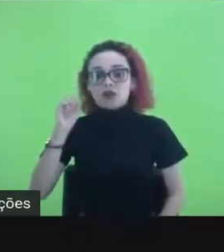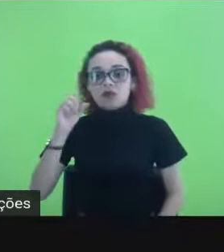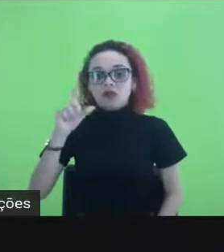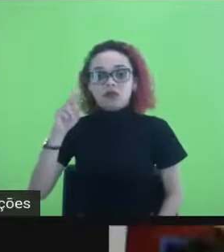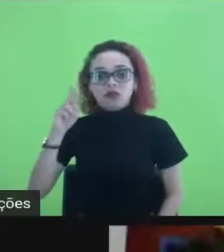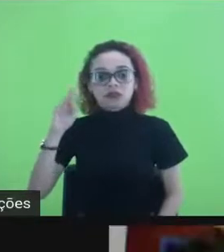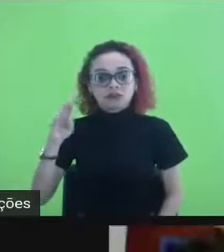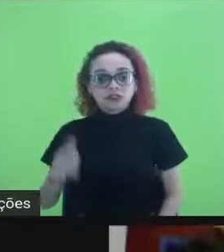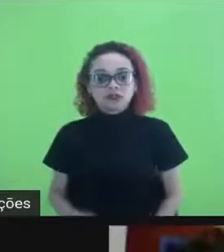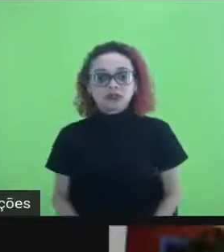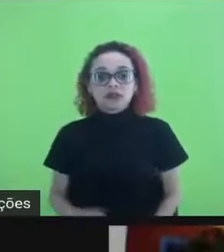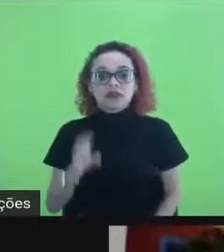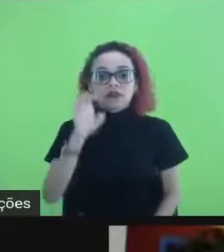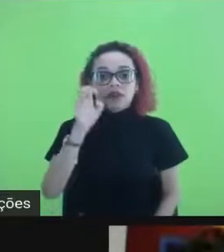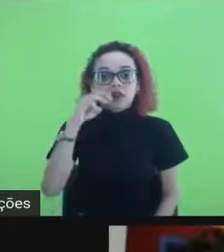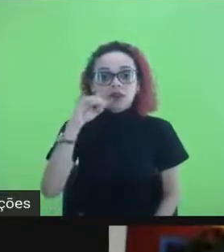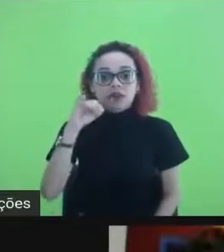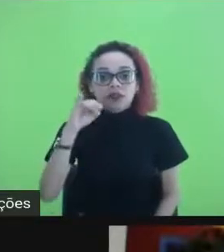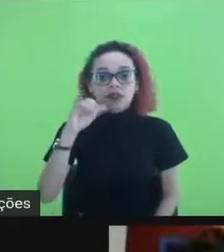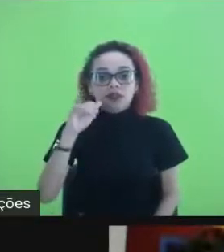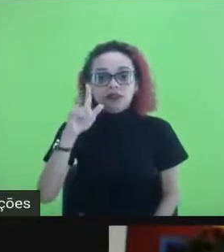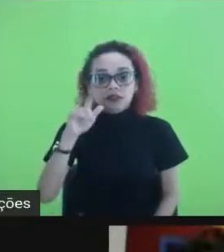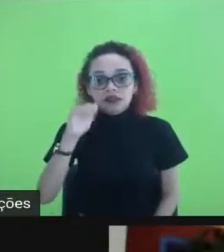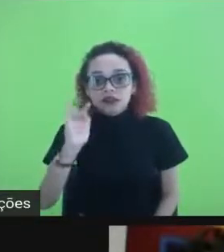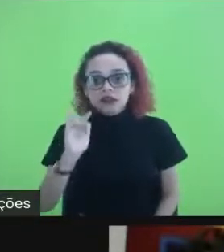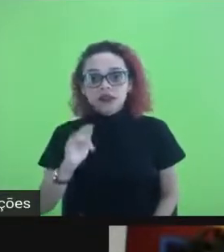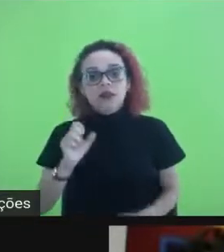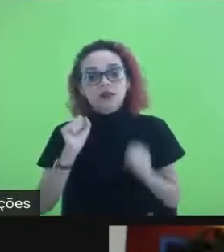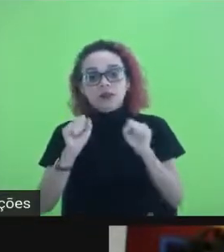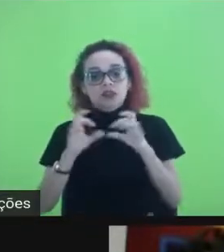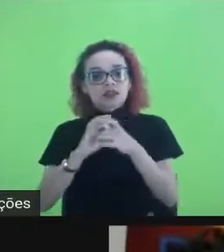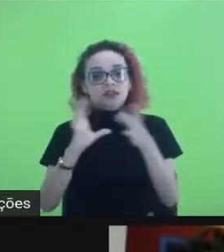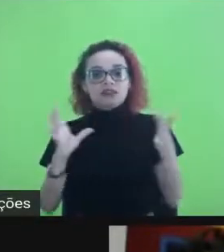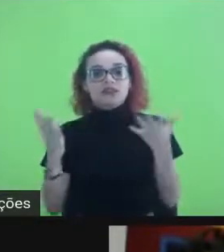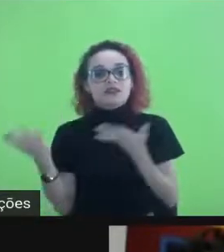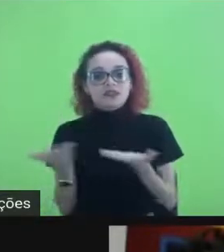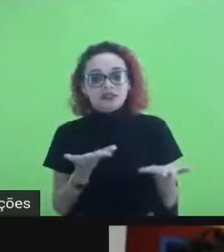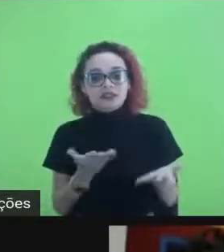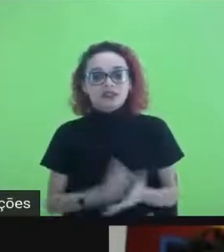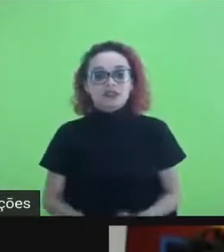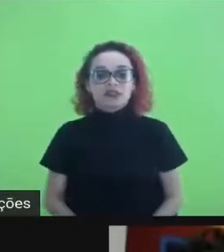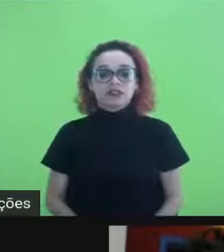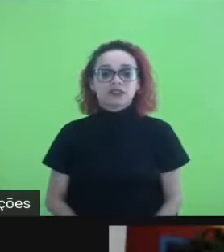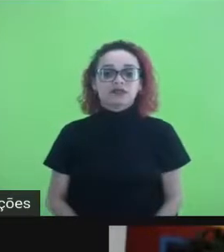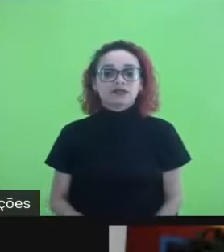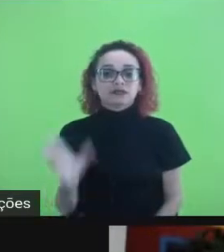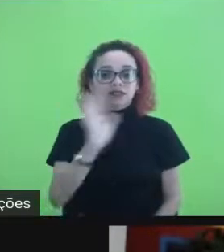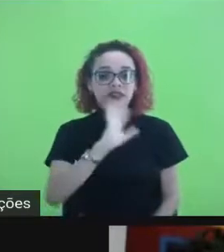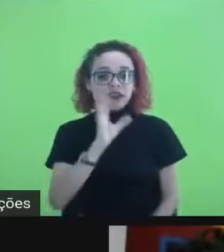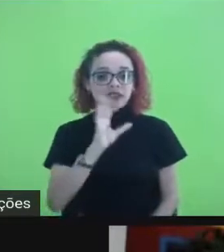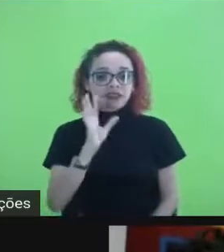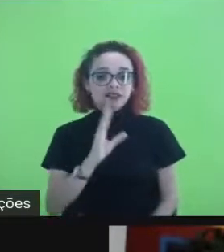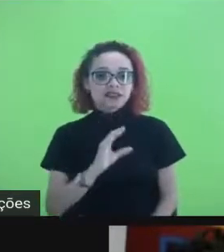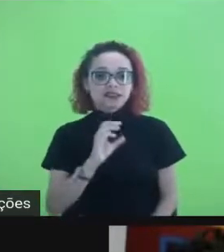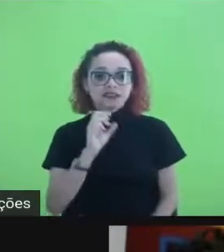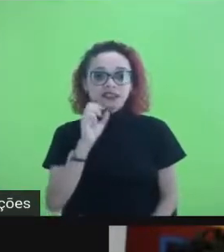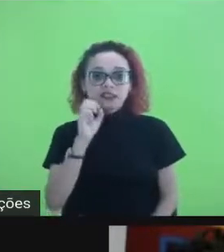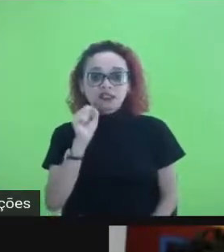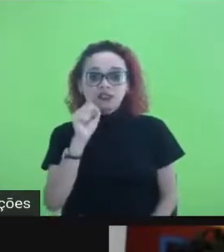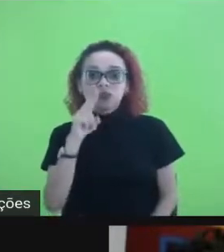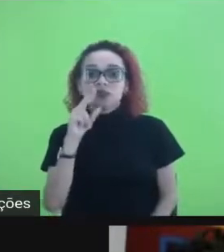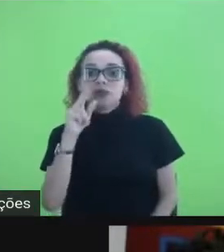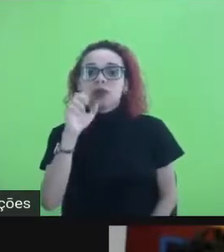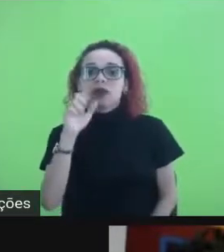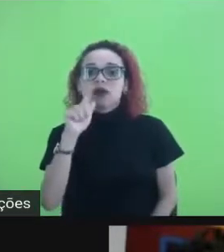Emily, pode chegar, Rainha, pode chegar. Já chegue. Olá, Suelen. Olá,